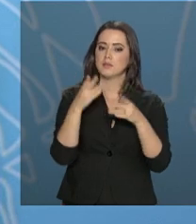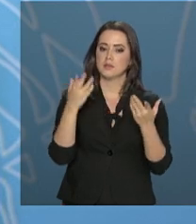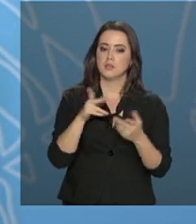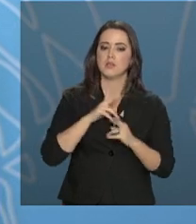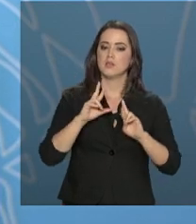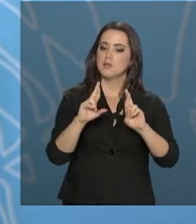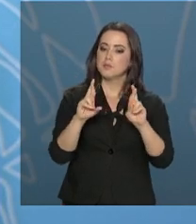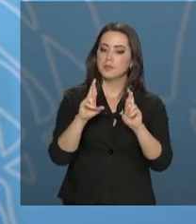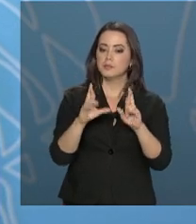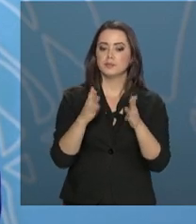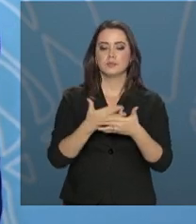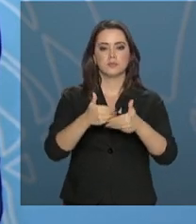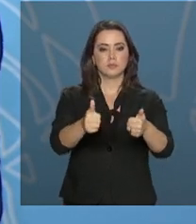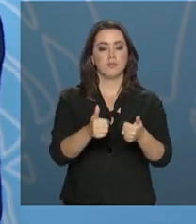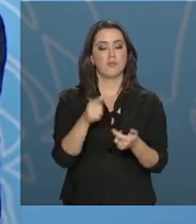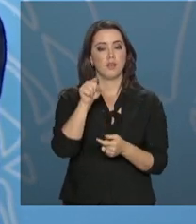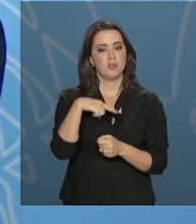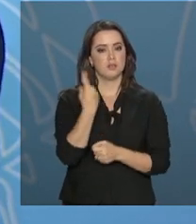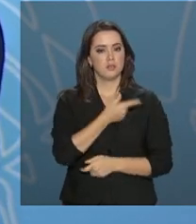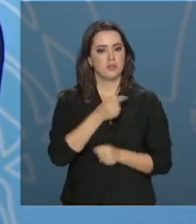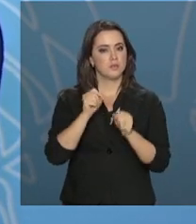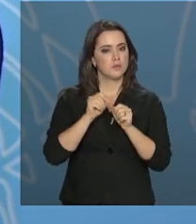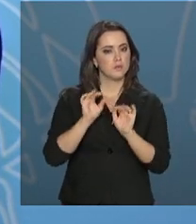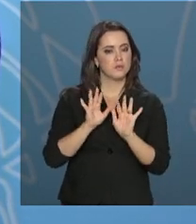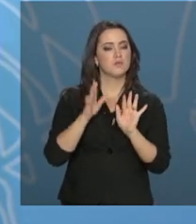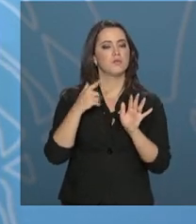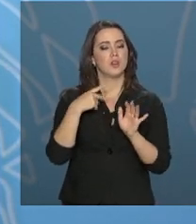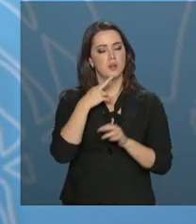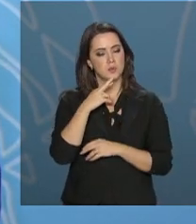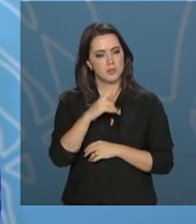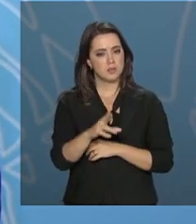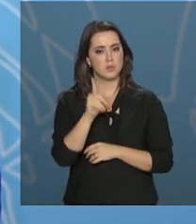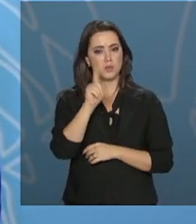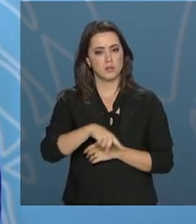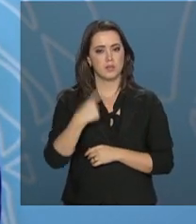tem expectativa e é com ela que nós vamos resolver